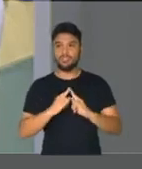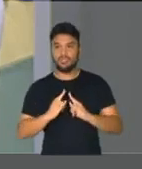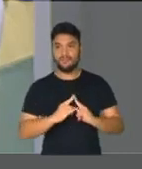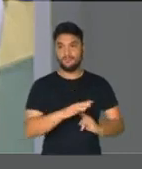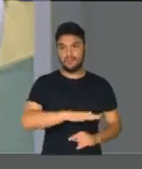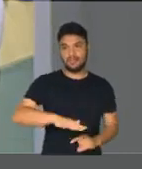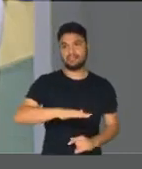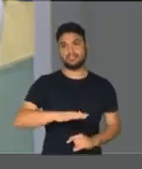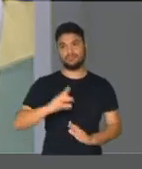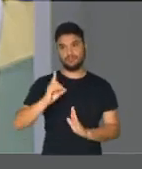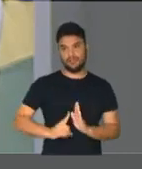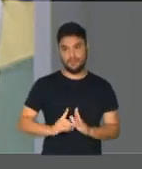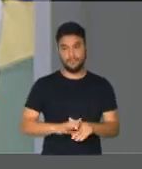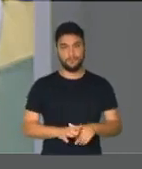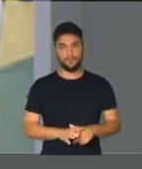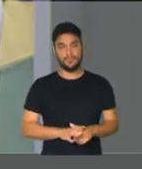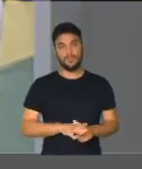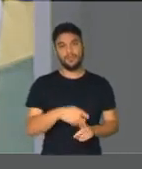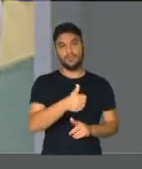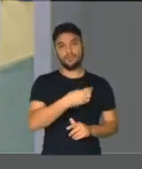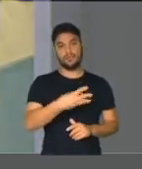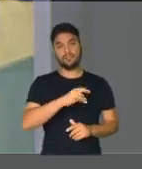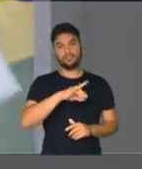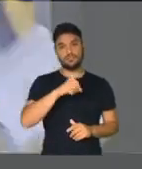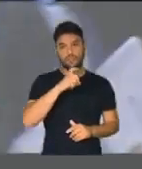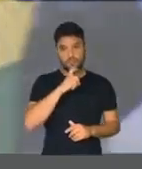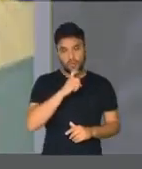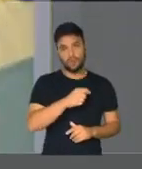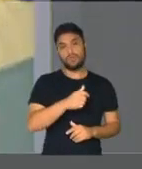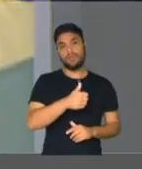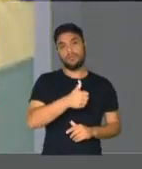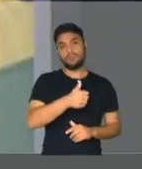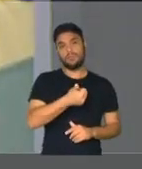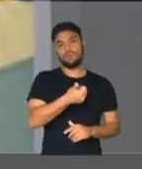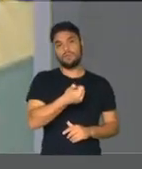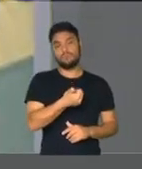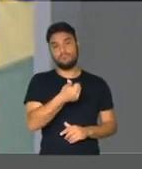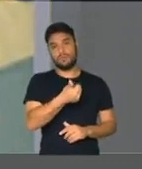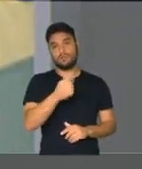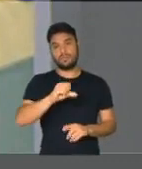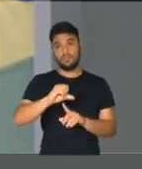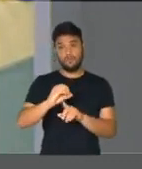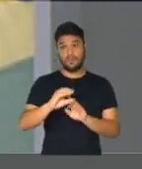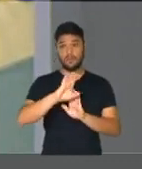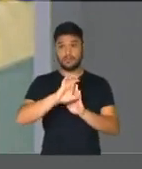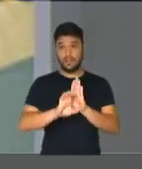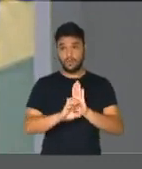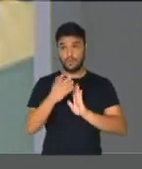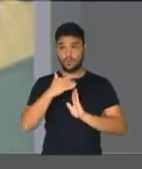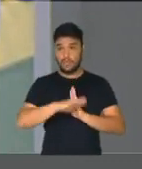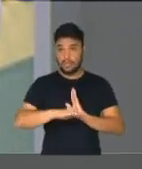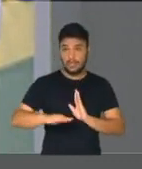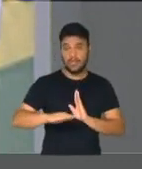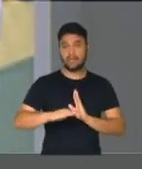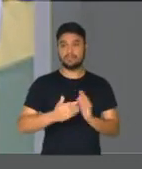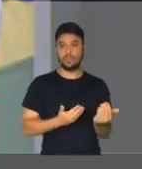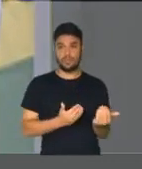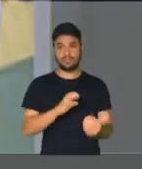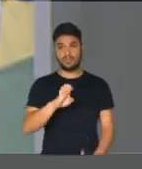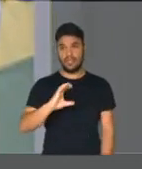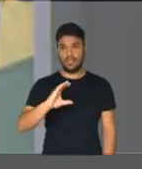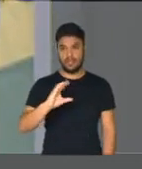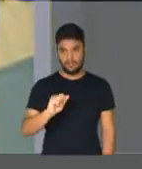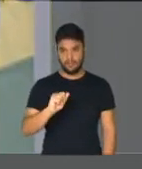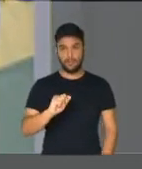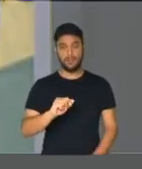número 8.069 de 13 de julho de 1990, Estatuto da Criança e do Adolescente, a